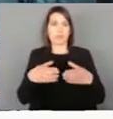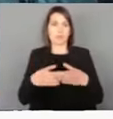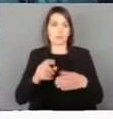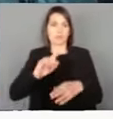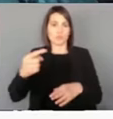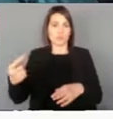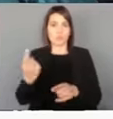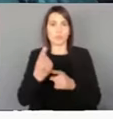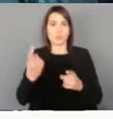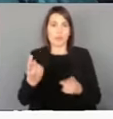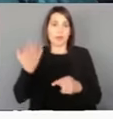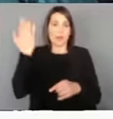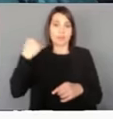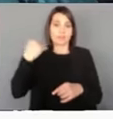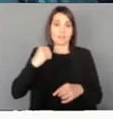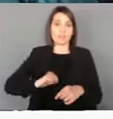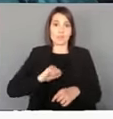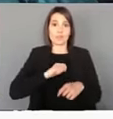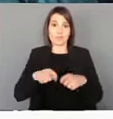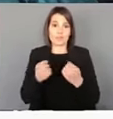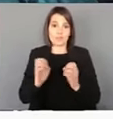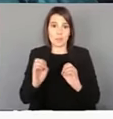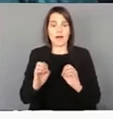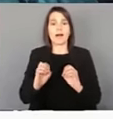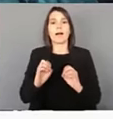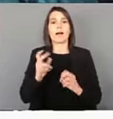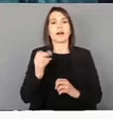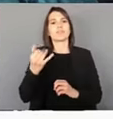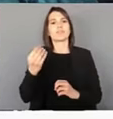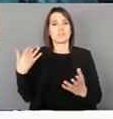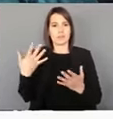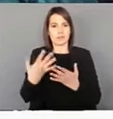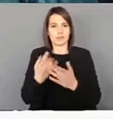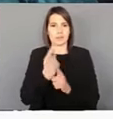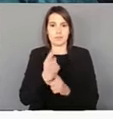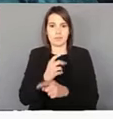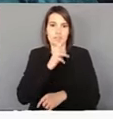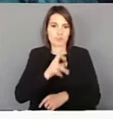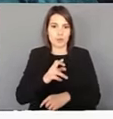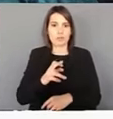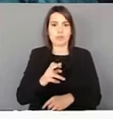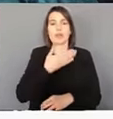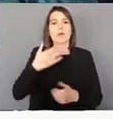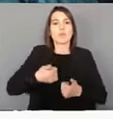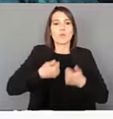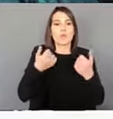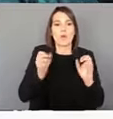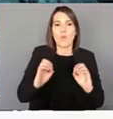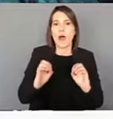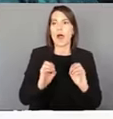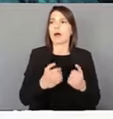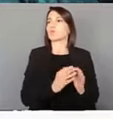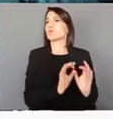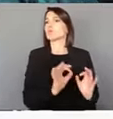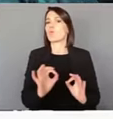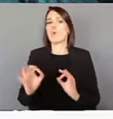facto não existia. Mas há 20 anos que ouvimos este tipo de respostas, de que não existem melhorias a fazer, que já está tudo feito. Não, na verdade